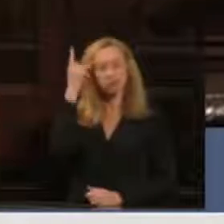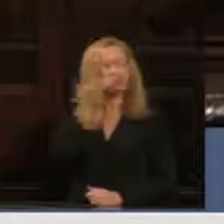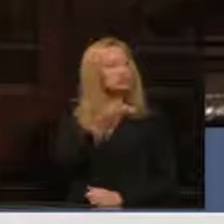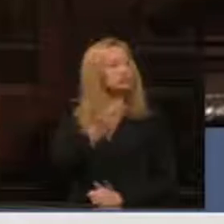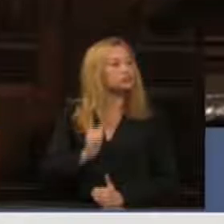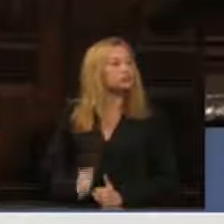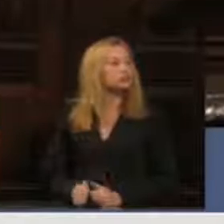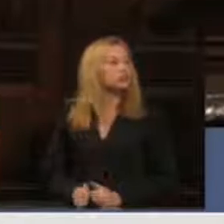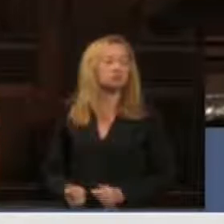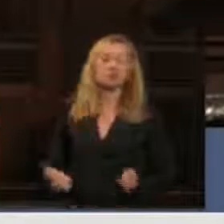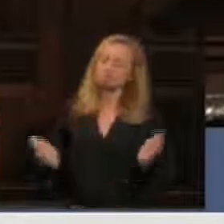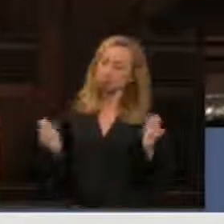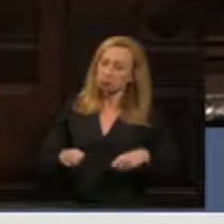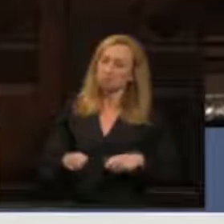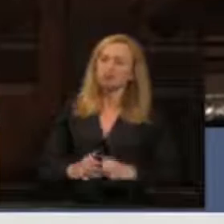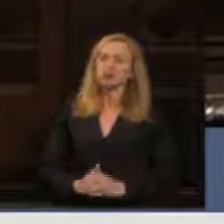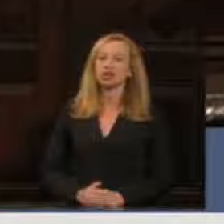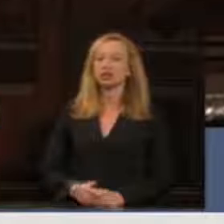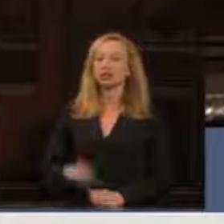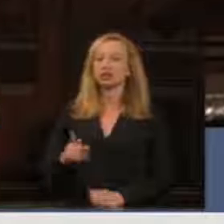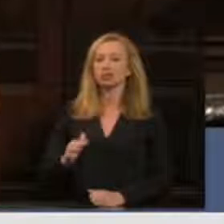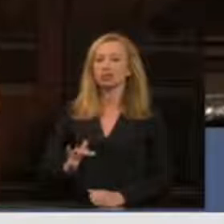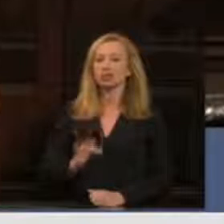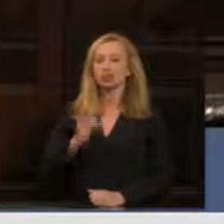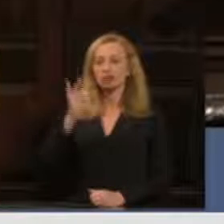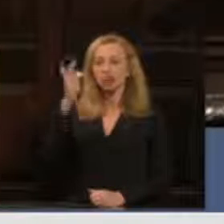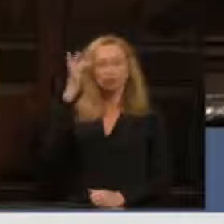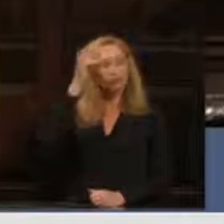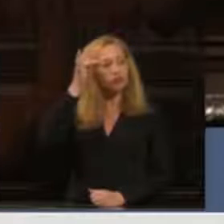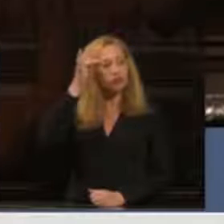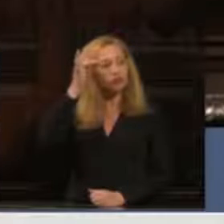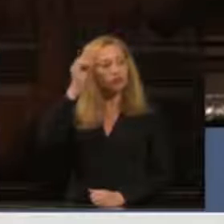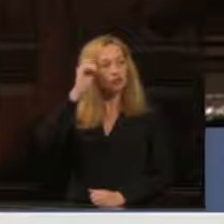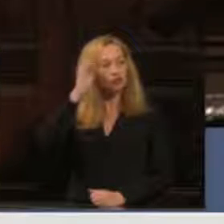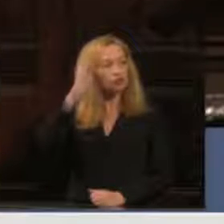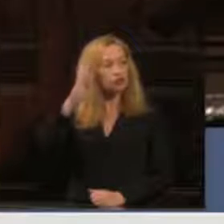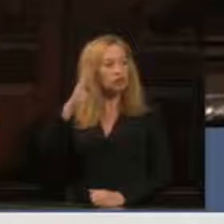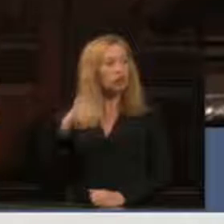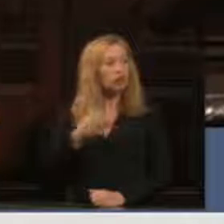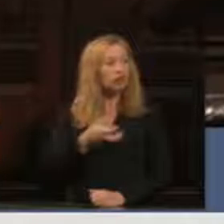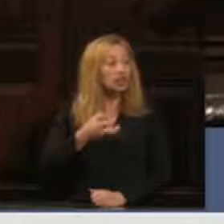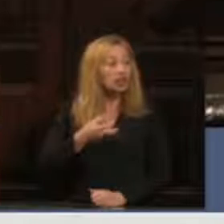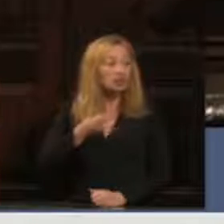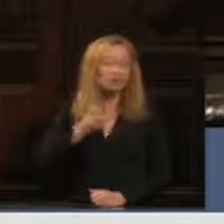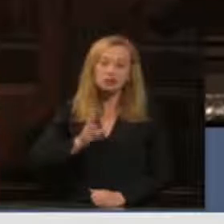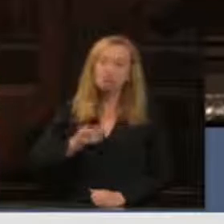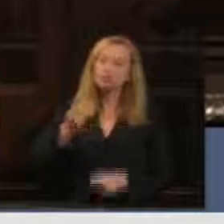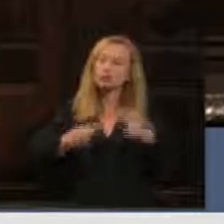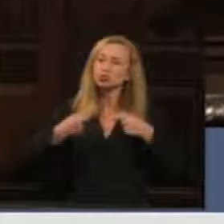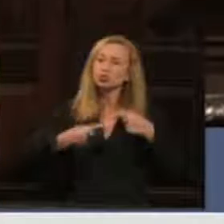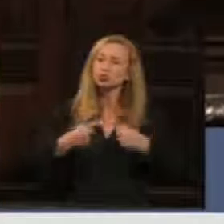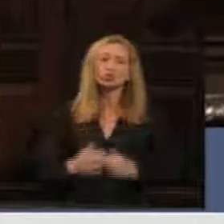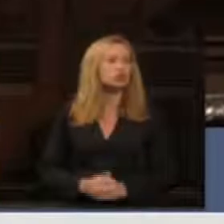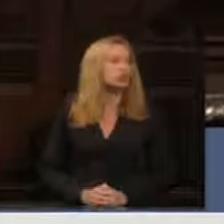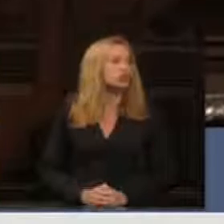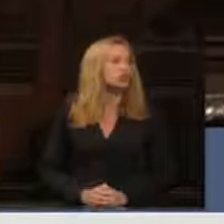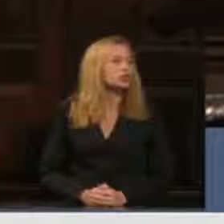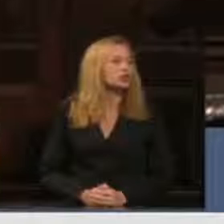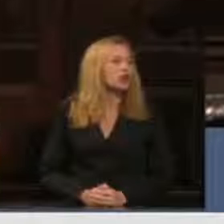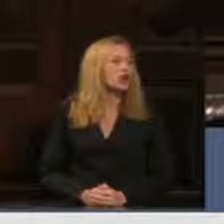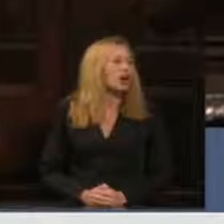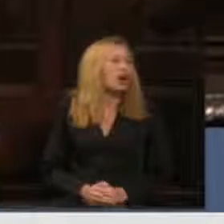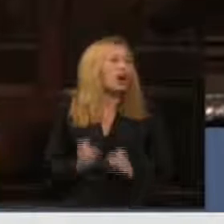a sua capacidade filosófica, ele está querendo sempre discutir